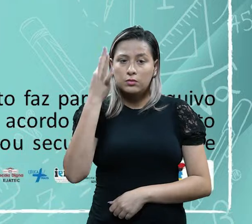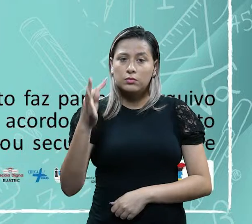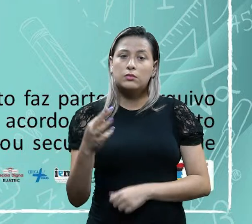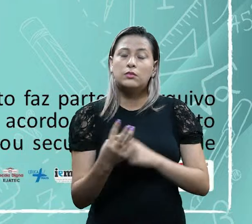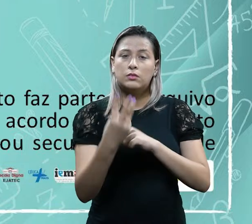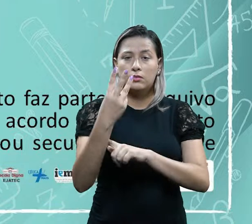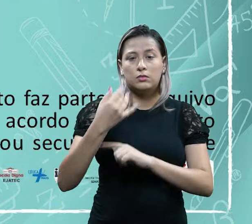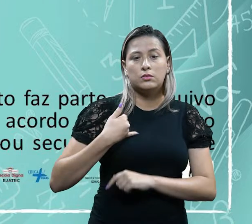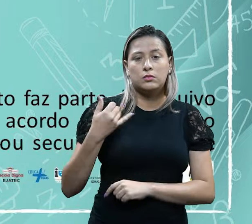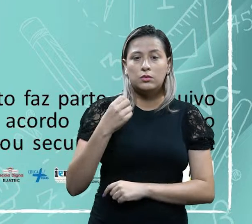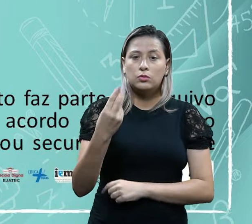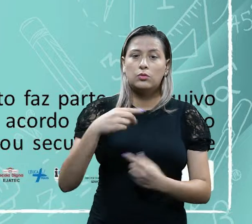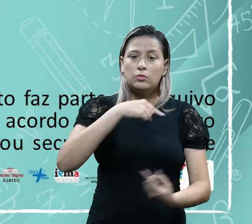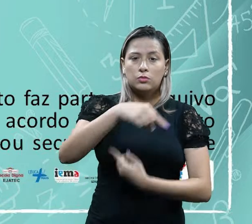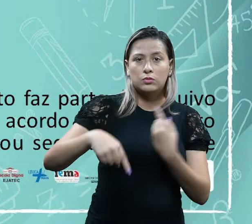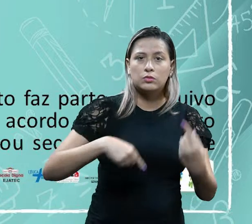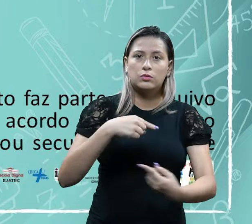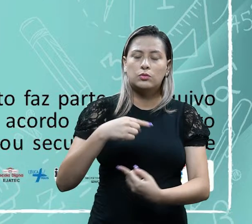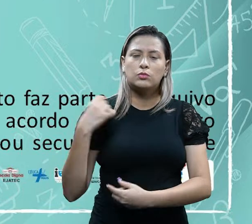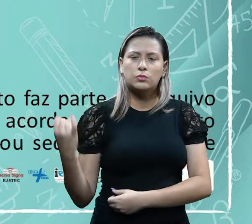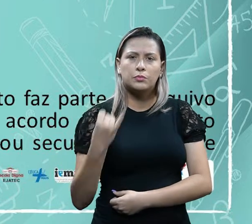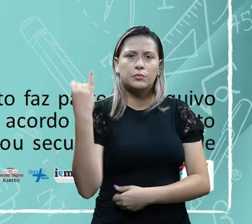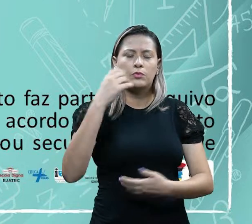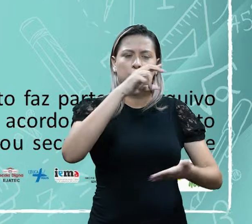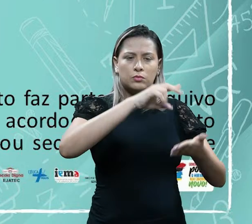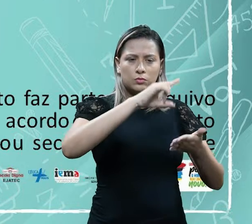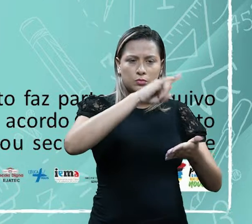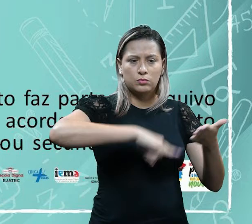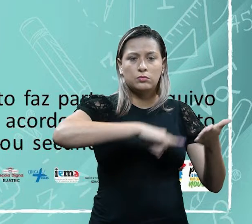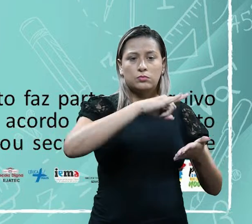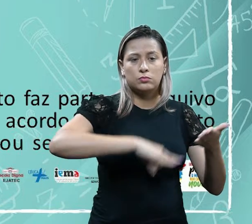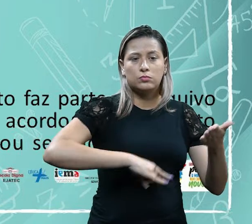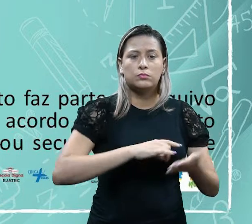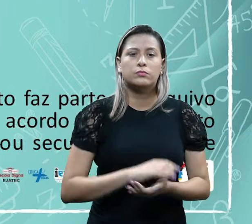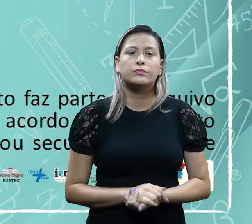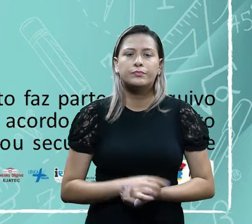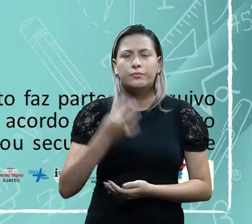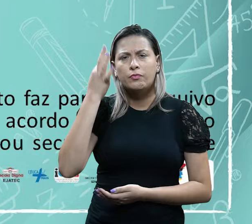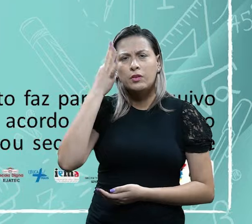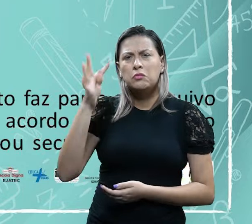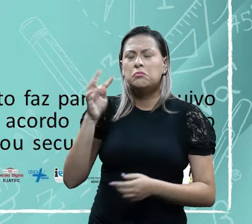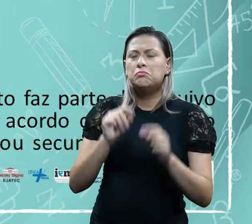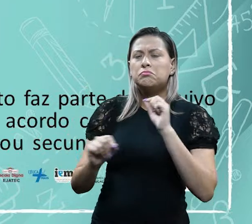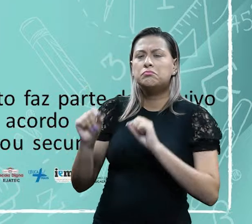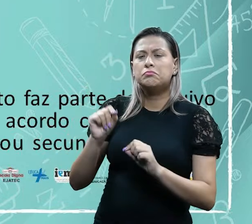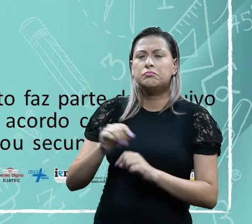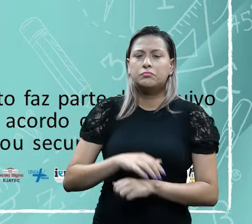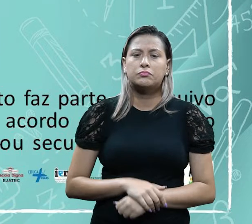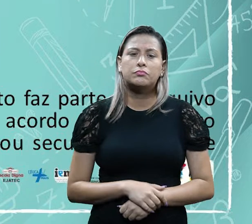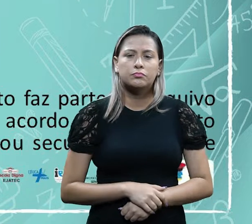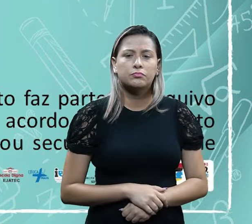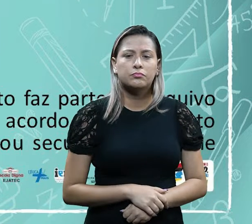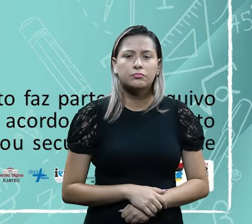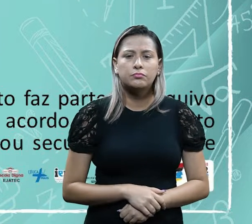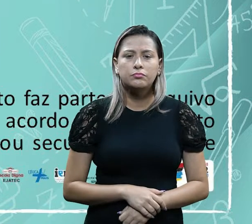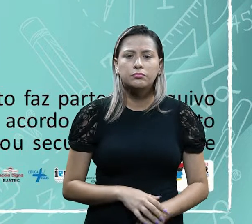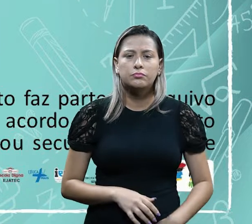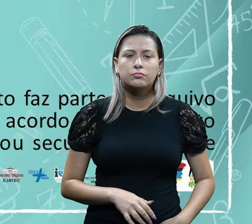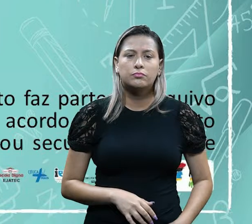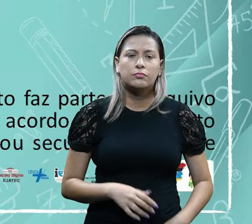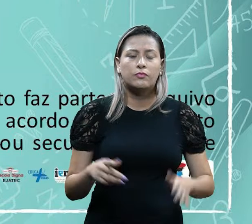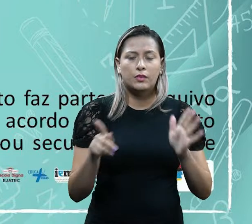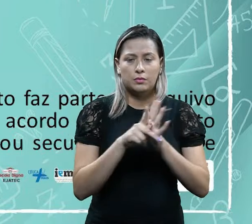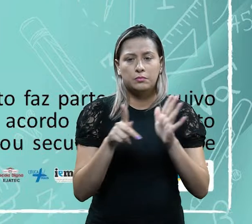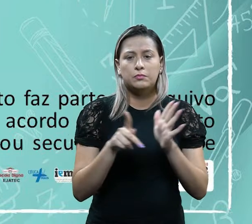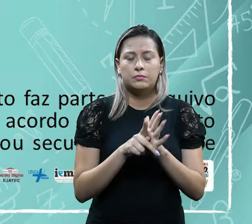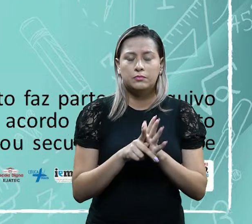né, ou ciclo vital dos documentos. No que consiste essa teoria? Bom, é uma teoria segundo a